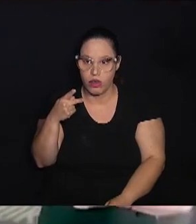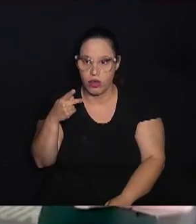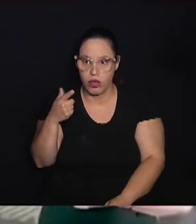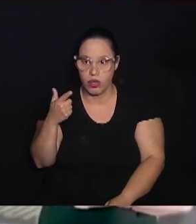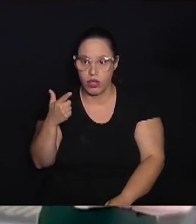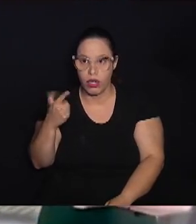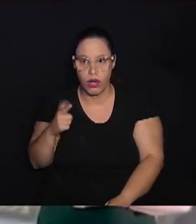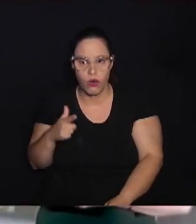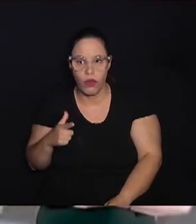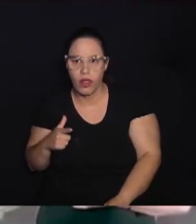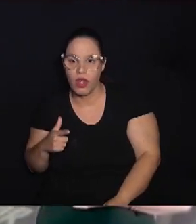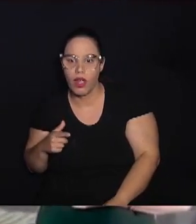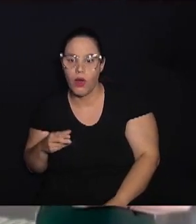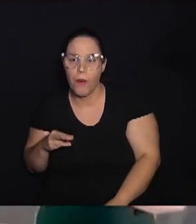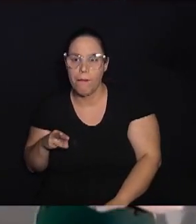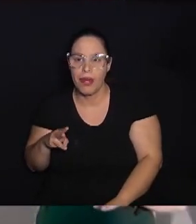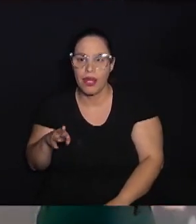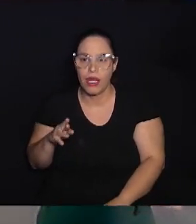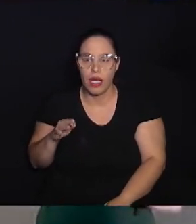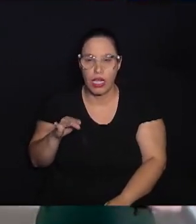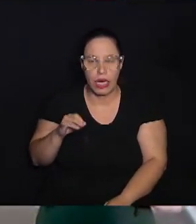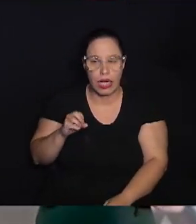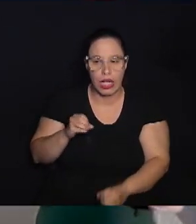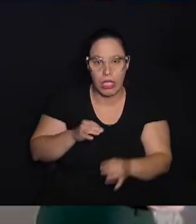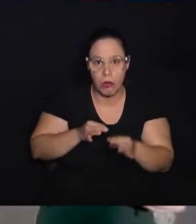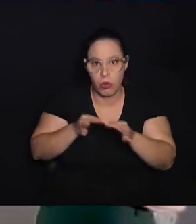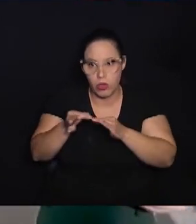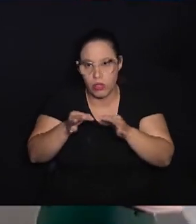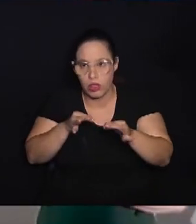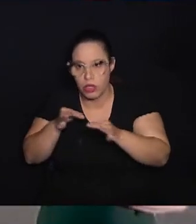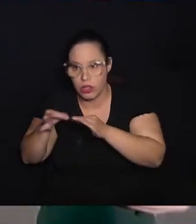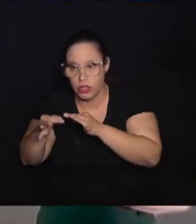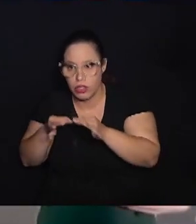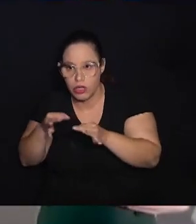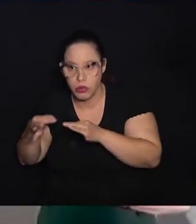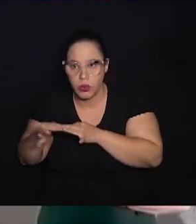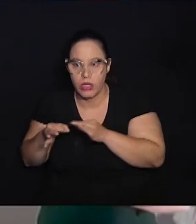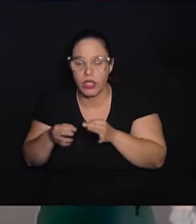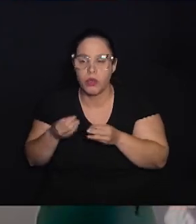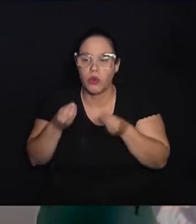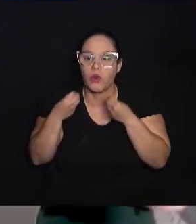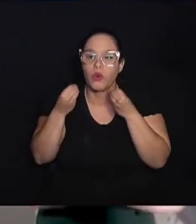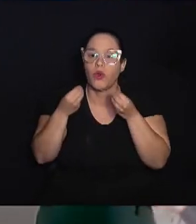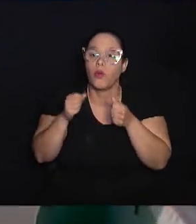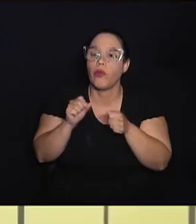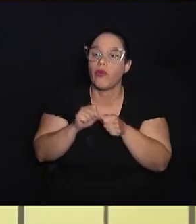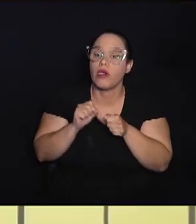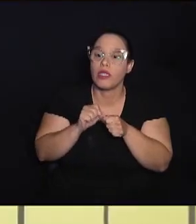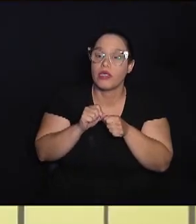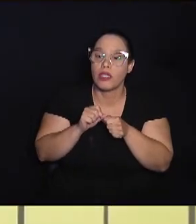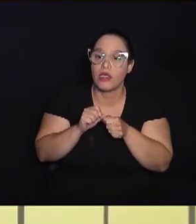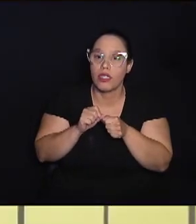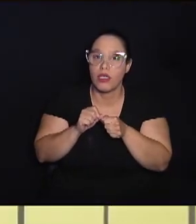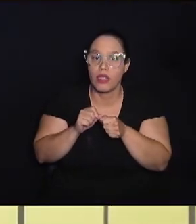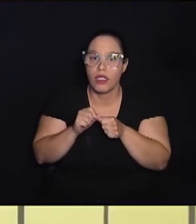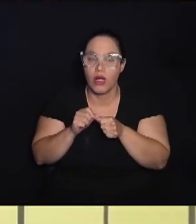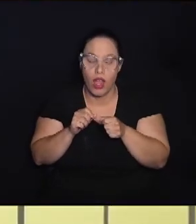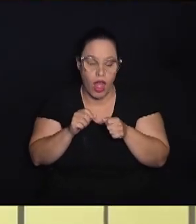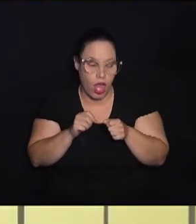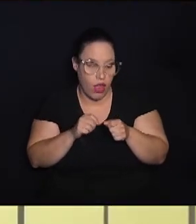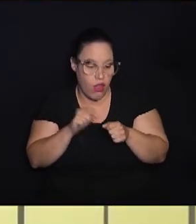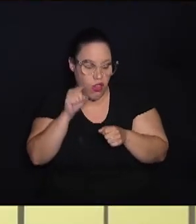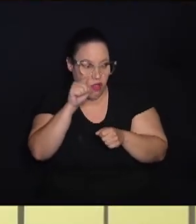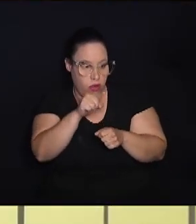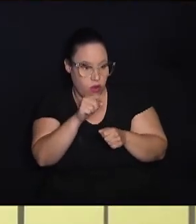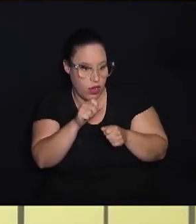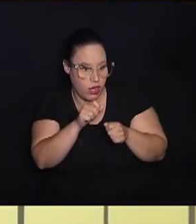de distribuição que a gente tinha antes Como funcionava uma grande Editora você produzia o quadrinho mandava uma distribuidora que mandava